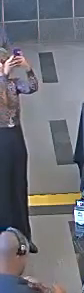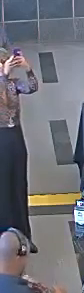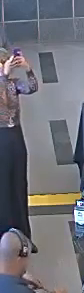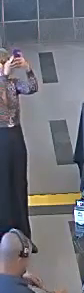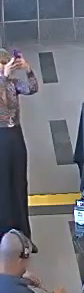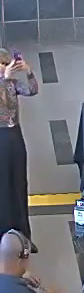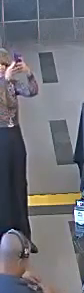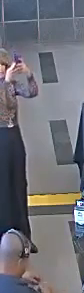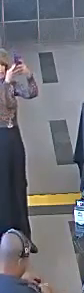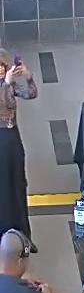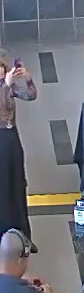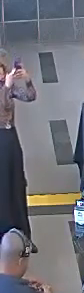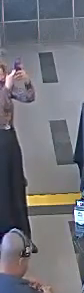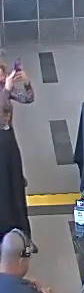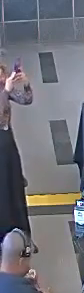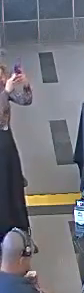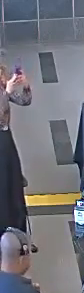Obrigado, maestro.